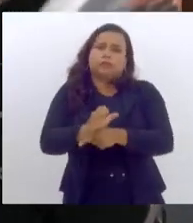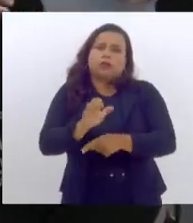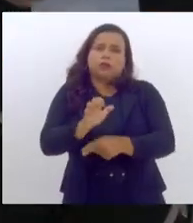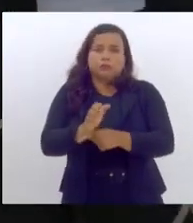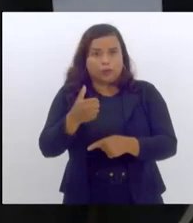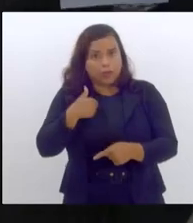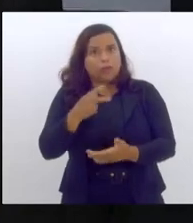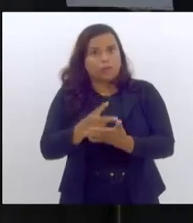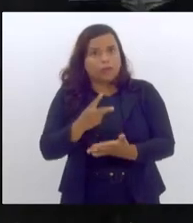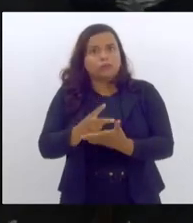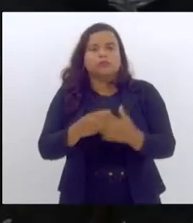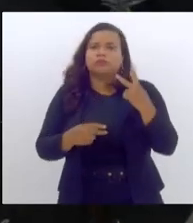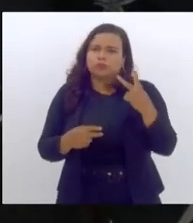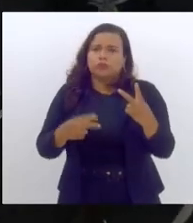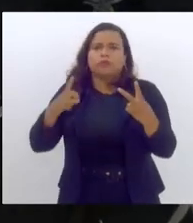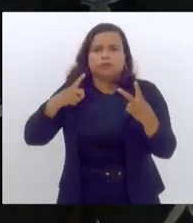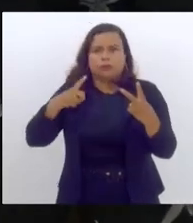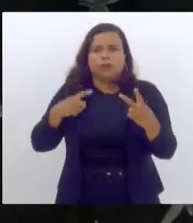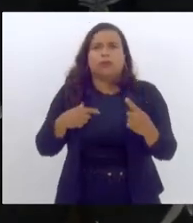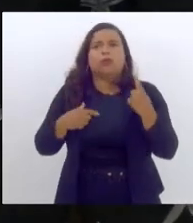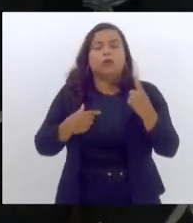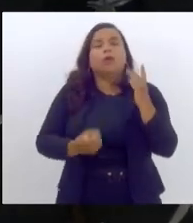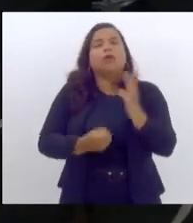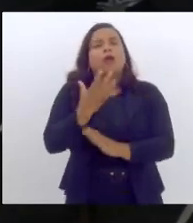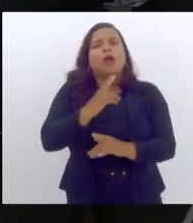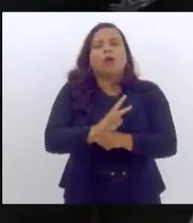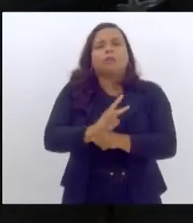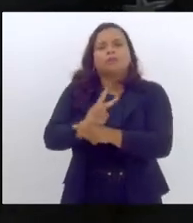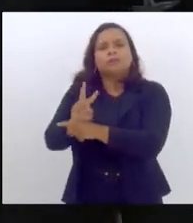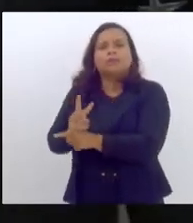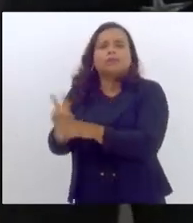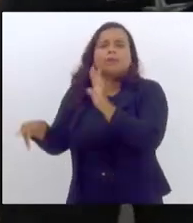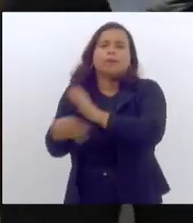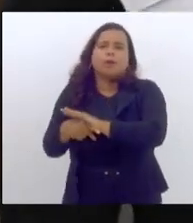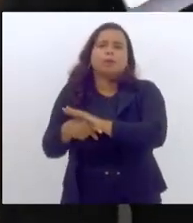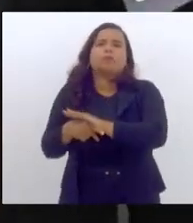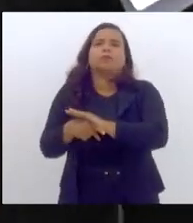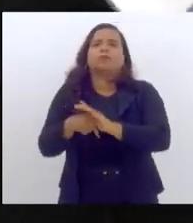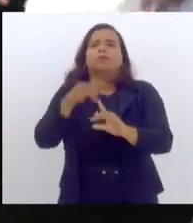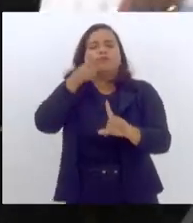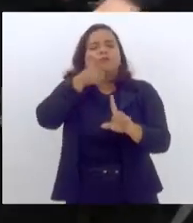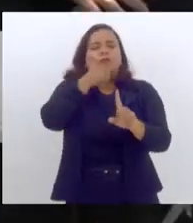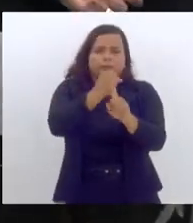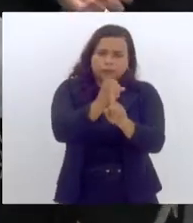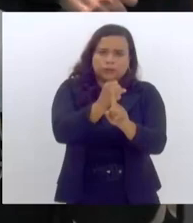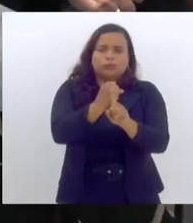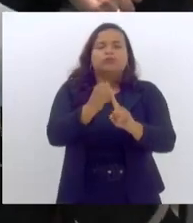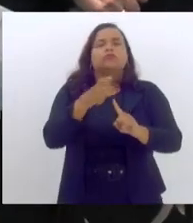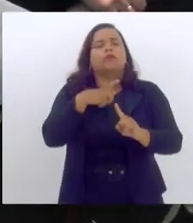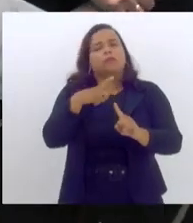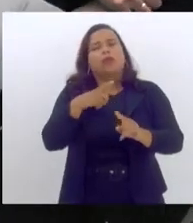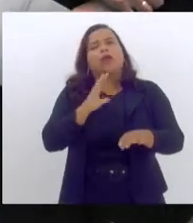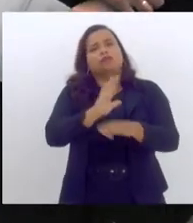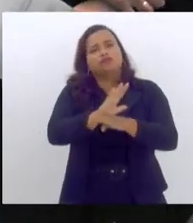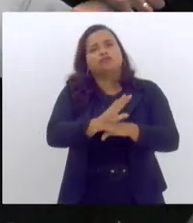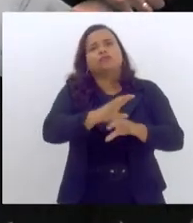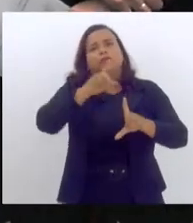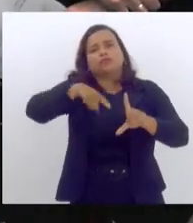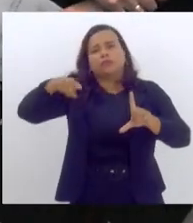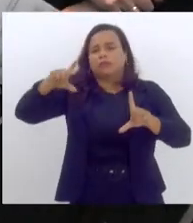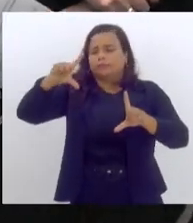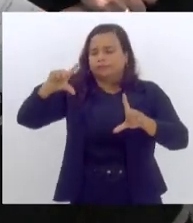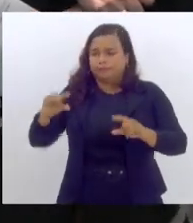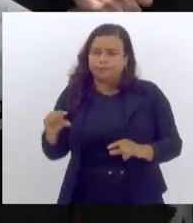tenho duas, uma da criação do Observatório do Feminicídio, onde vai contribuir também para essa estatística, para que a gente possa